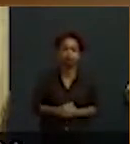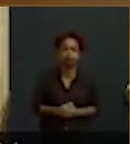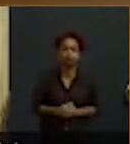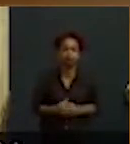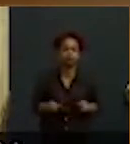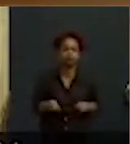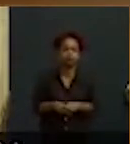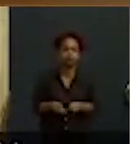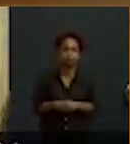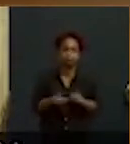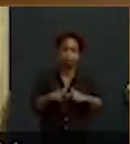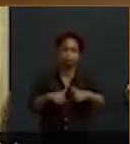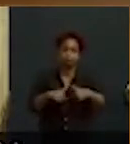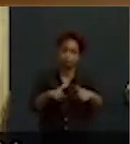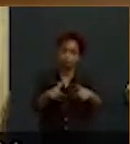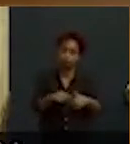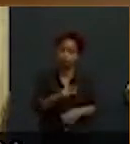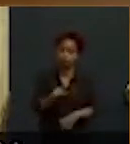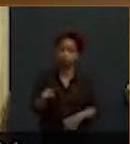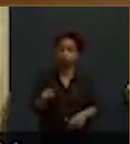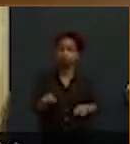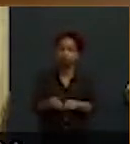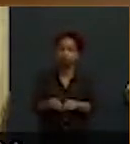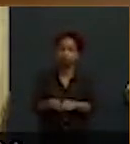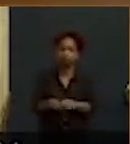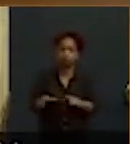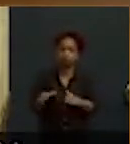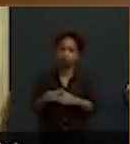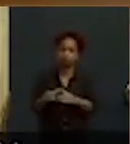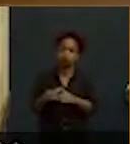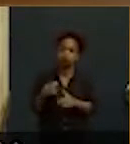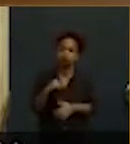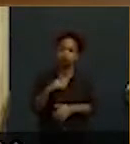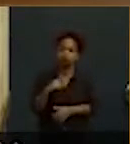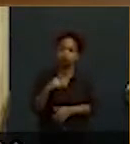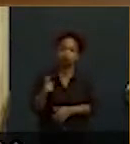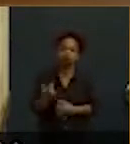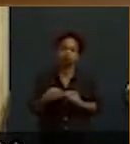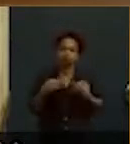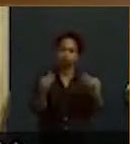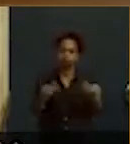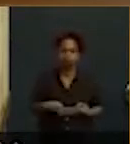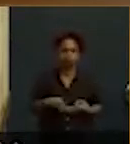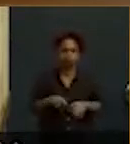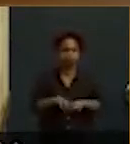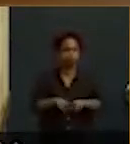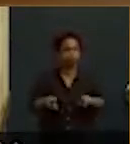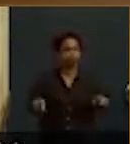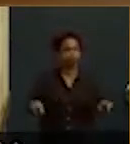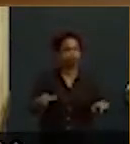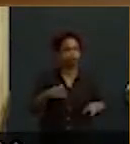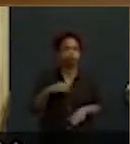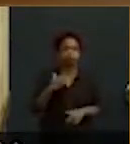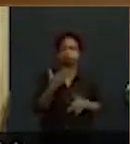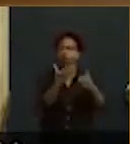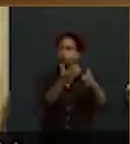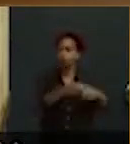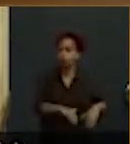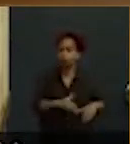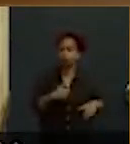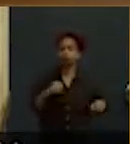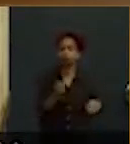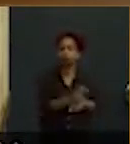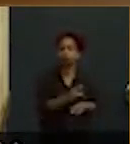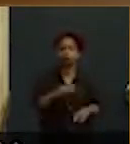de membro atuante, integrou a comissão de estágio confirmatório de diversos concursos de ingresso